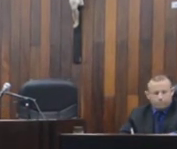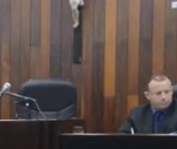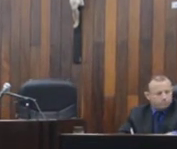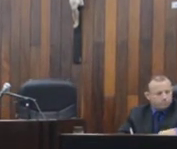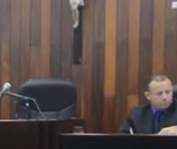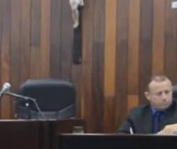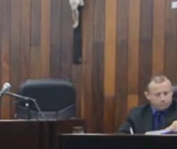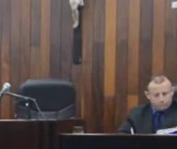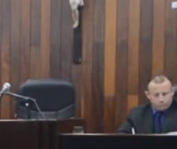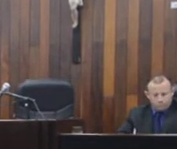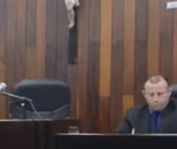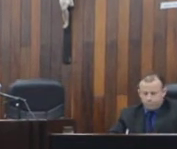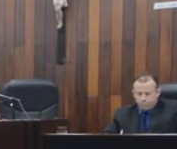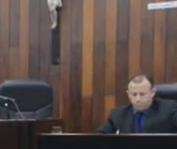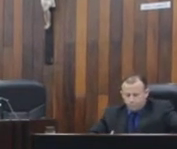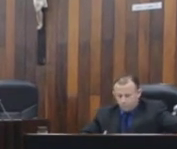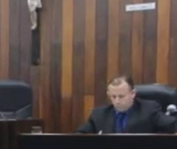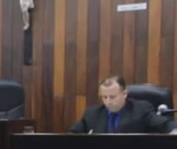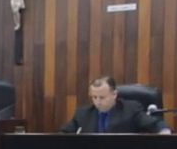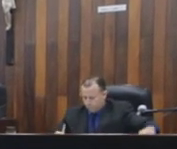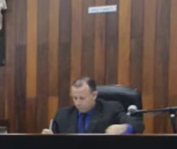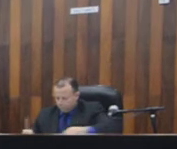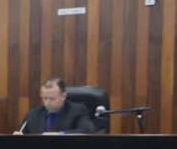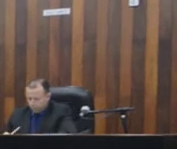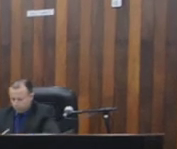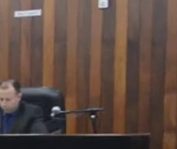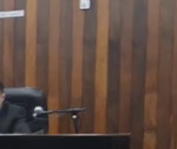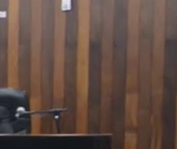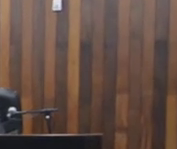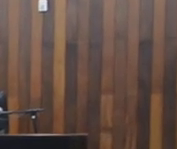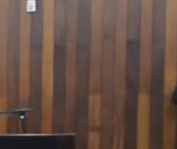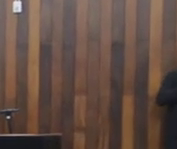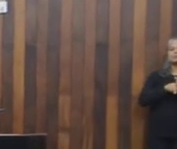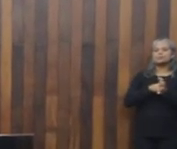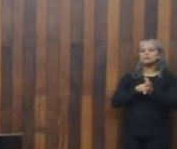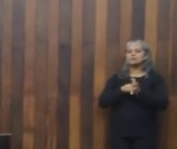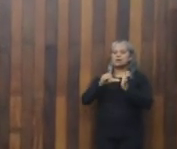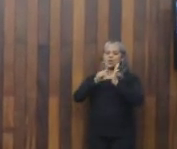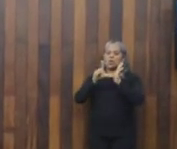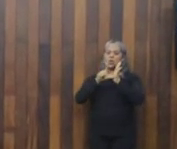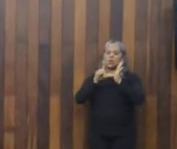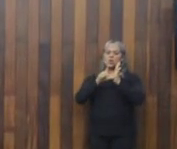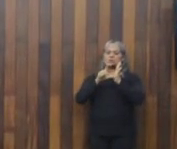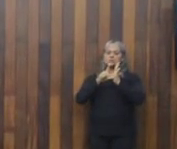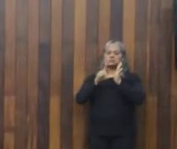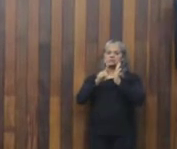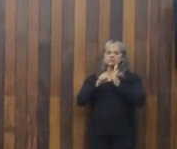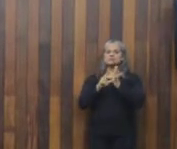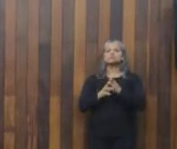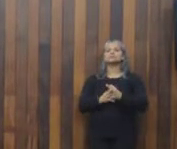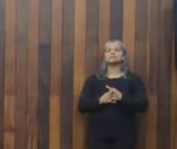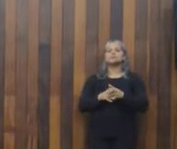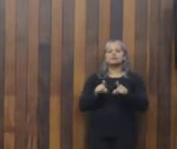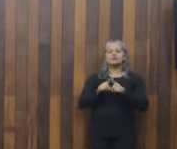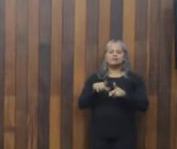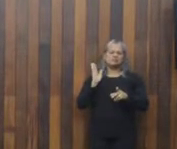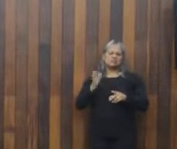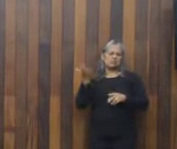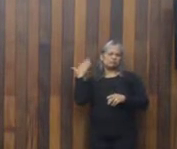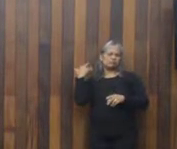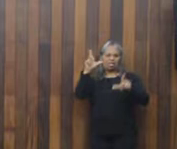uma empresária do ramo imobiliário, proprietária da Patrícia Cardinô Imóveis, ex-apresentadora de TV na Jovem